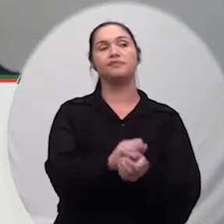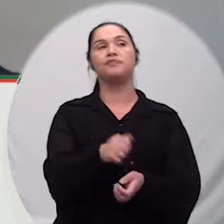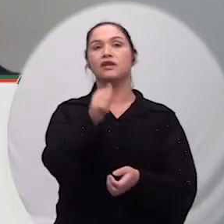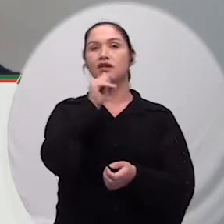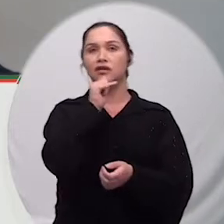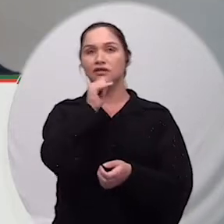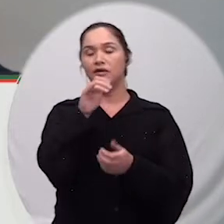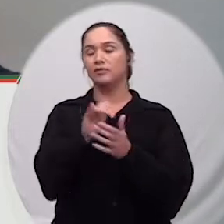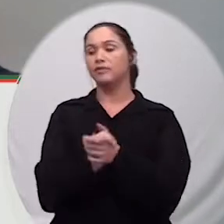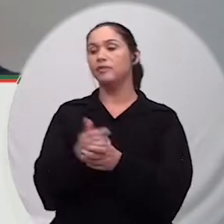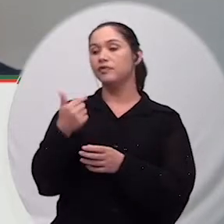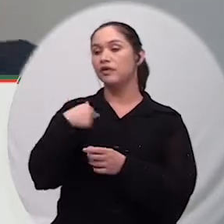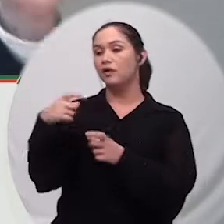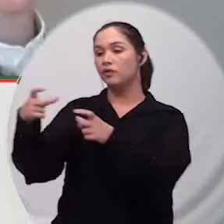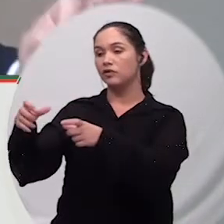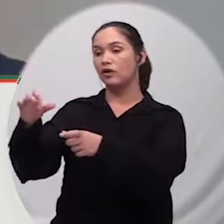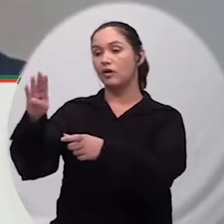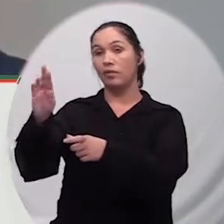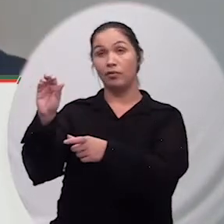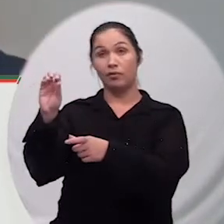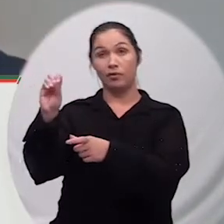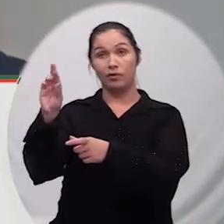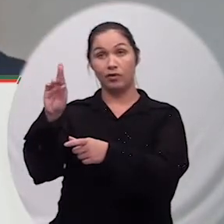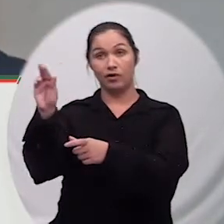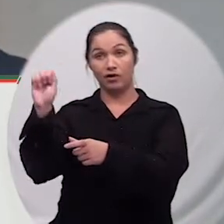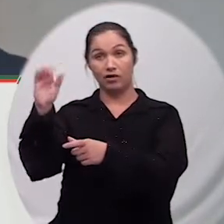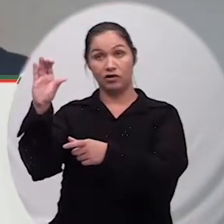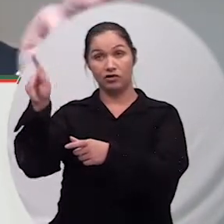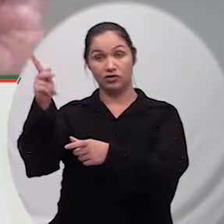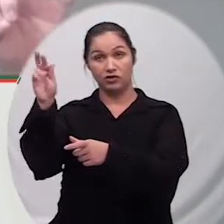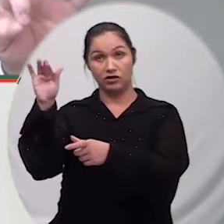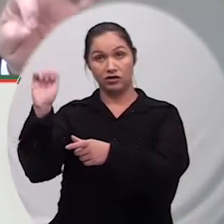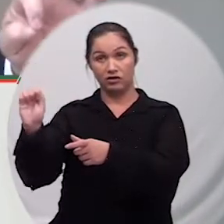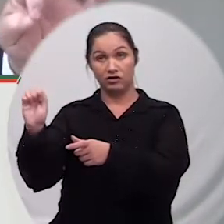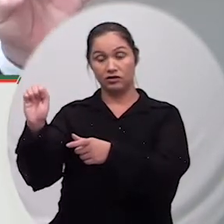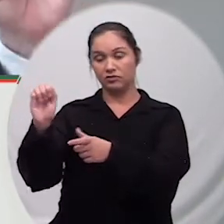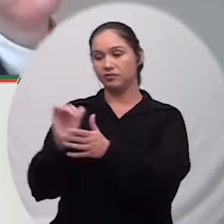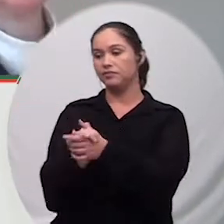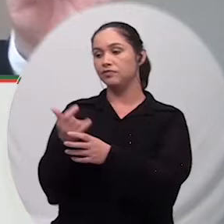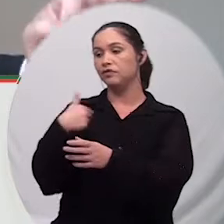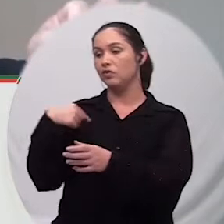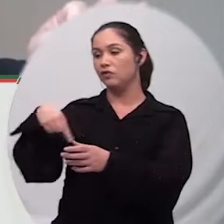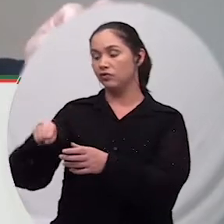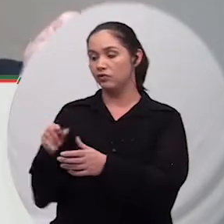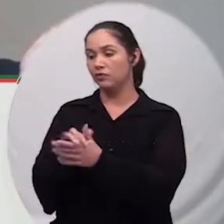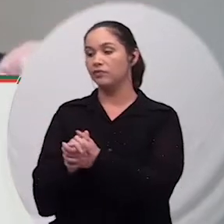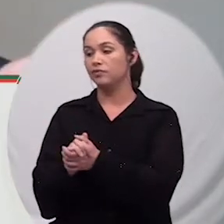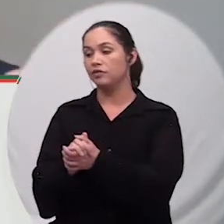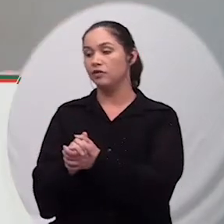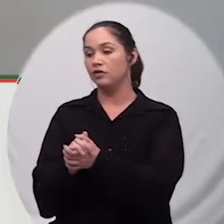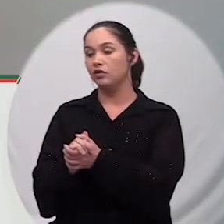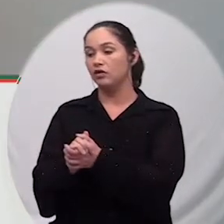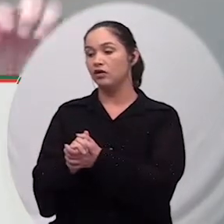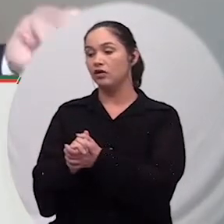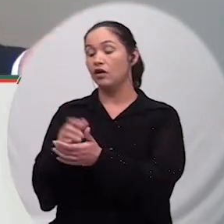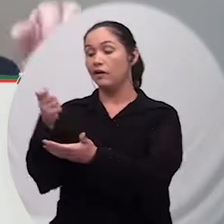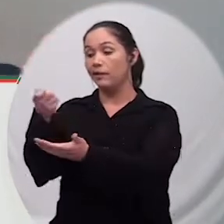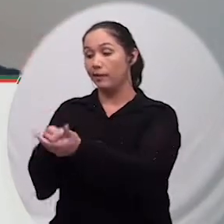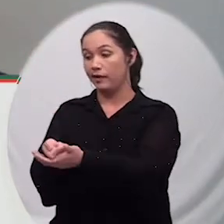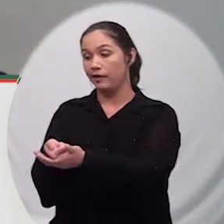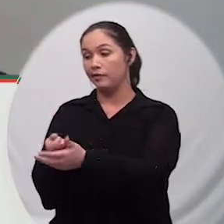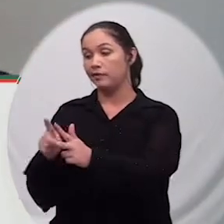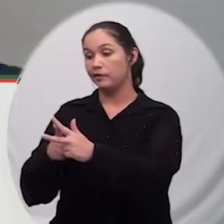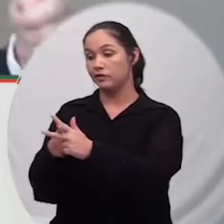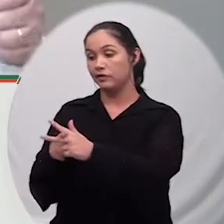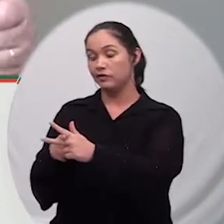paga pelo um conserto de pneu. Se você paga R$10 pelo conserto de pneu, ele lança a nota. O ISS de serviço está